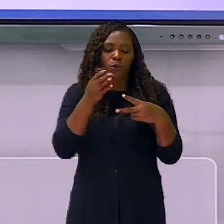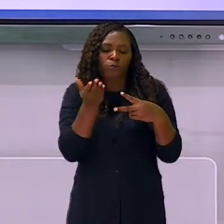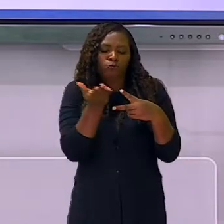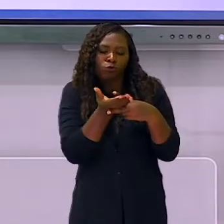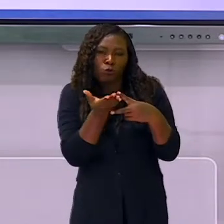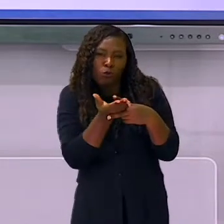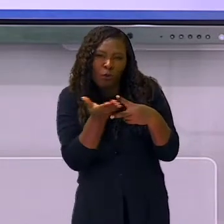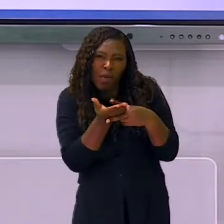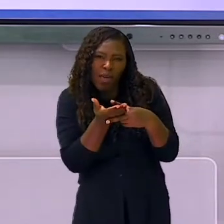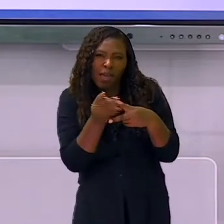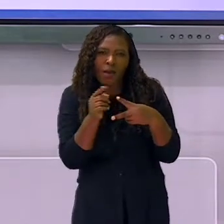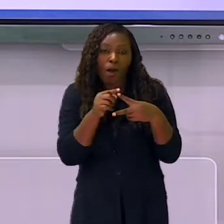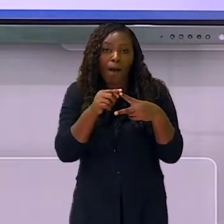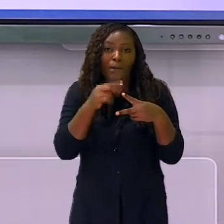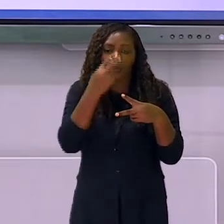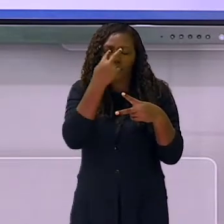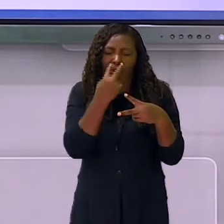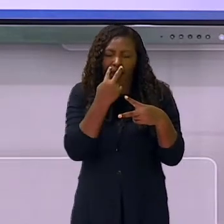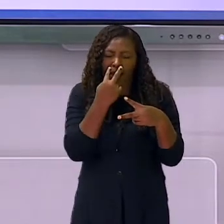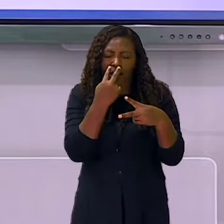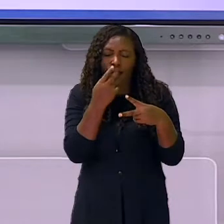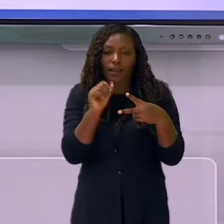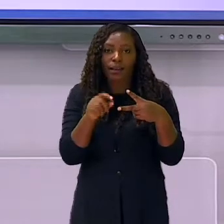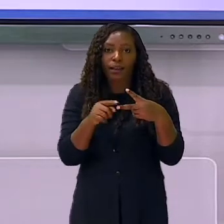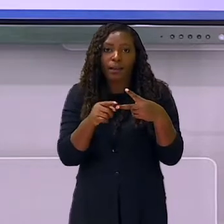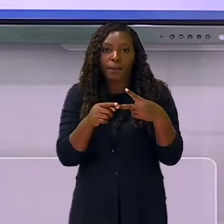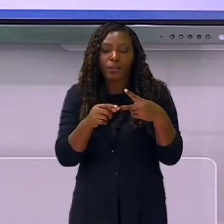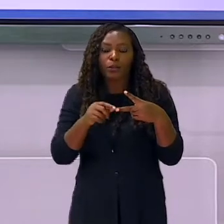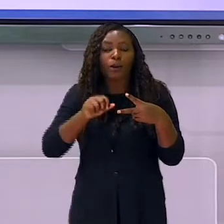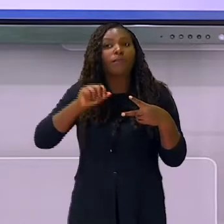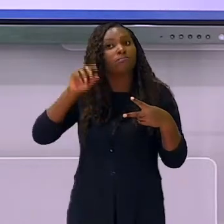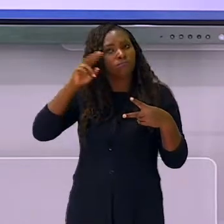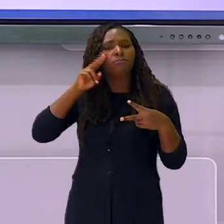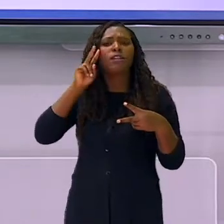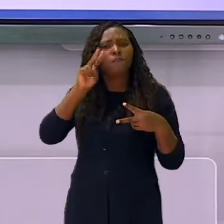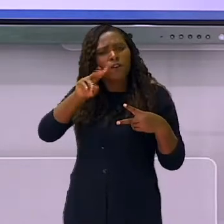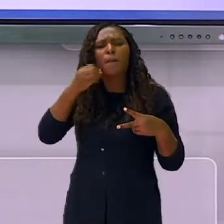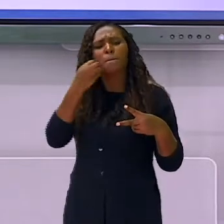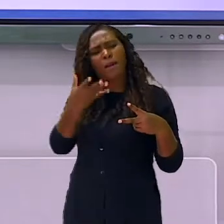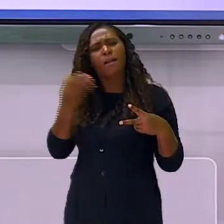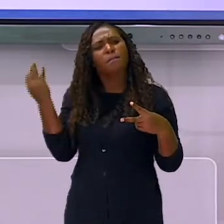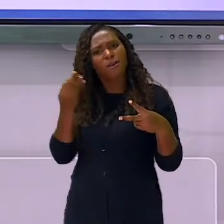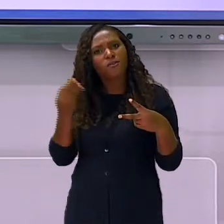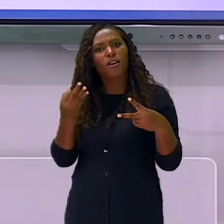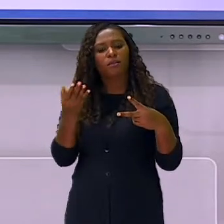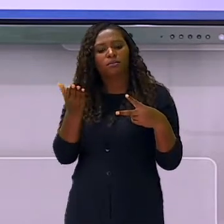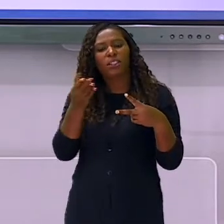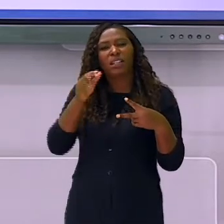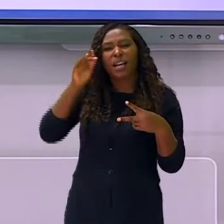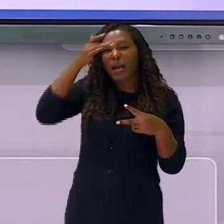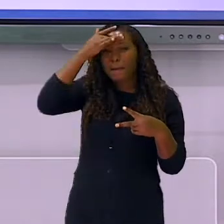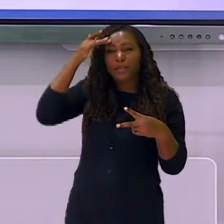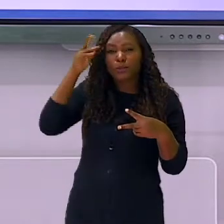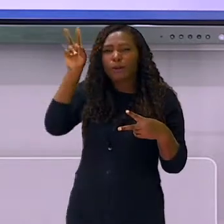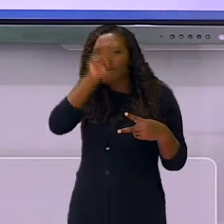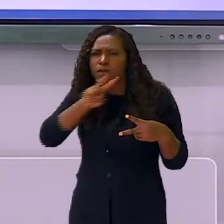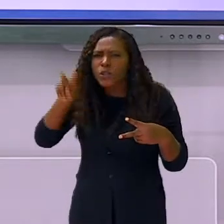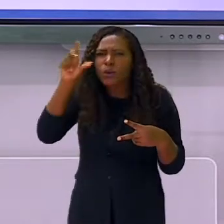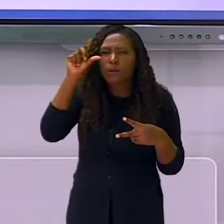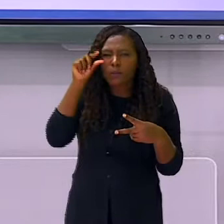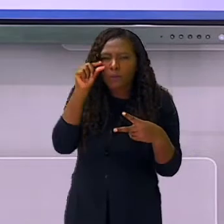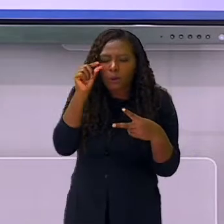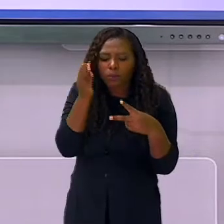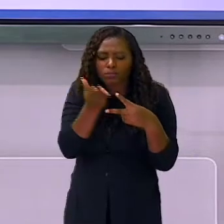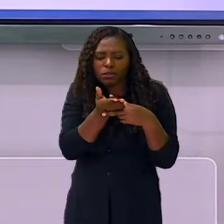de maneiras muito diferentes, podendo ser leve, moderada e profunda. Vamos entender um pouco